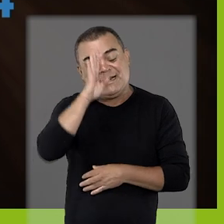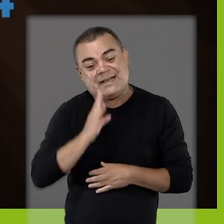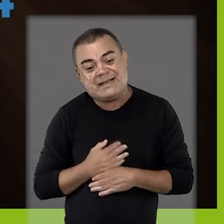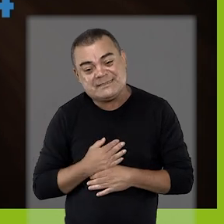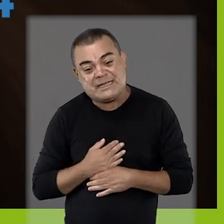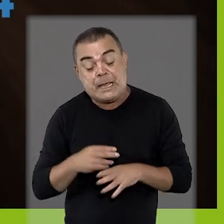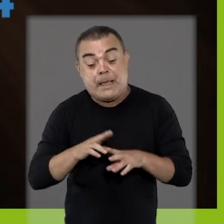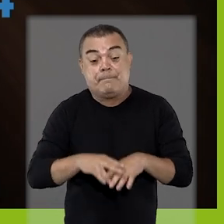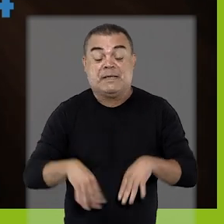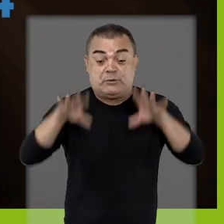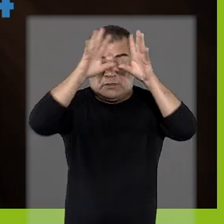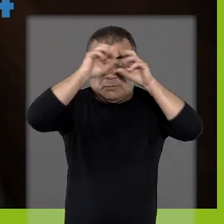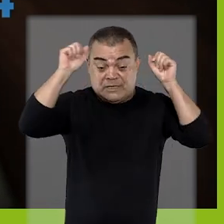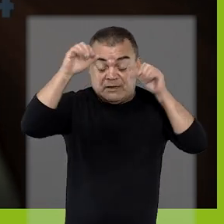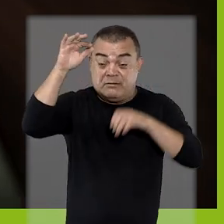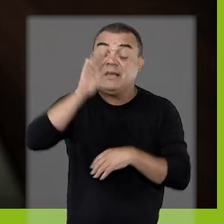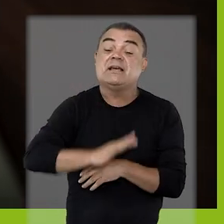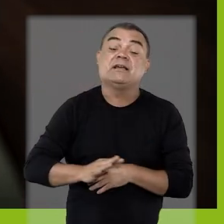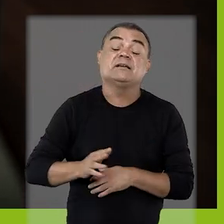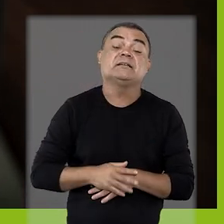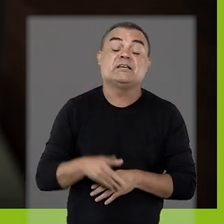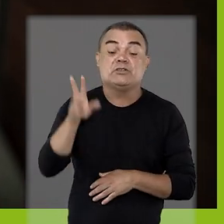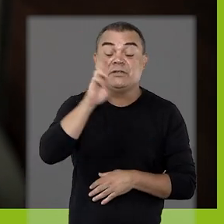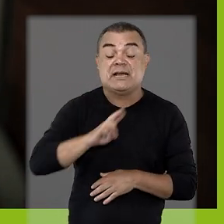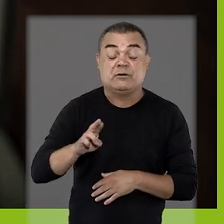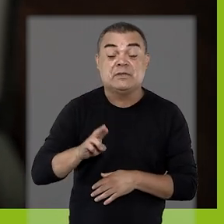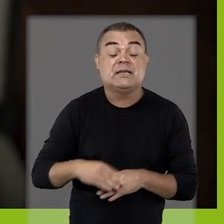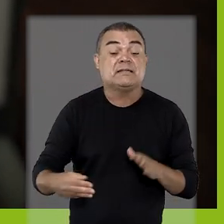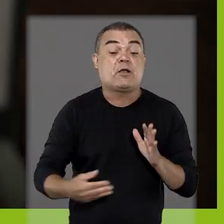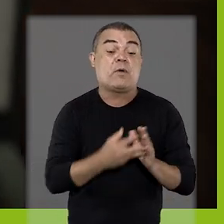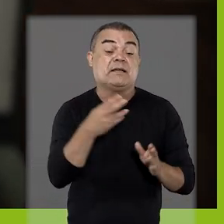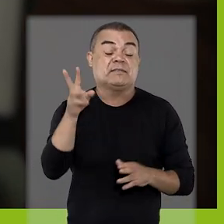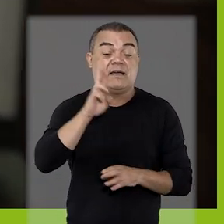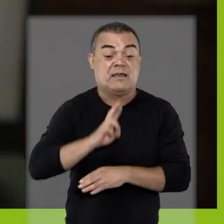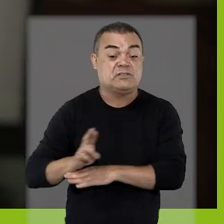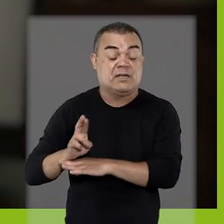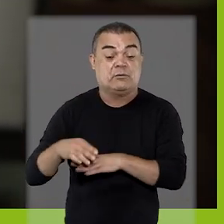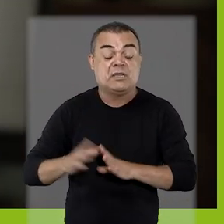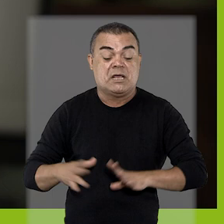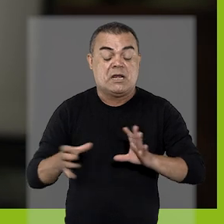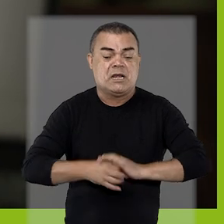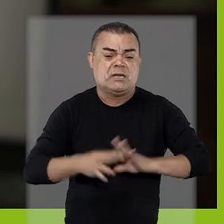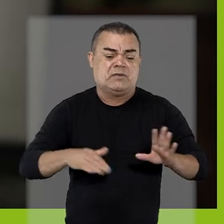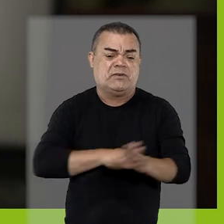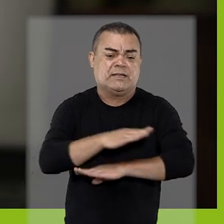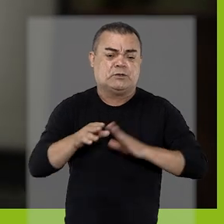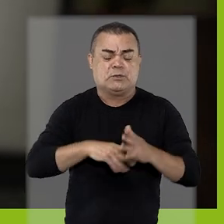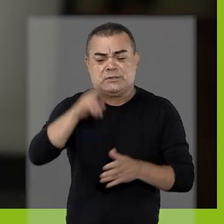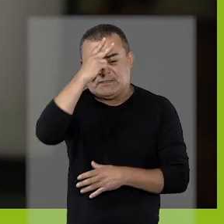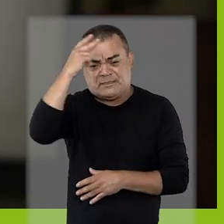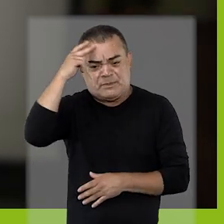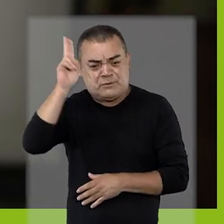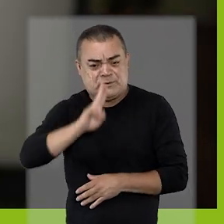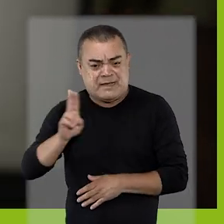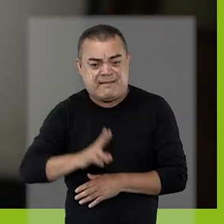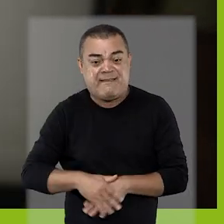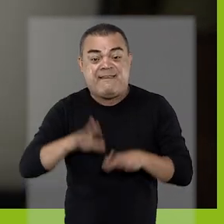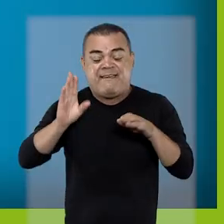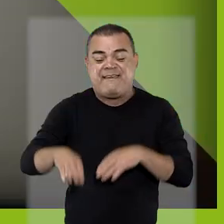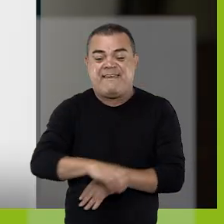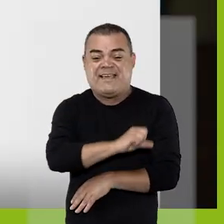gratuitamente pelo Tribunal Regional Federal da 4ª Região. Está disponível a todos os usuários.